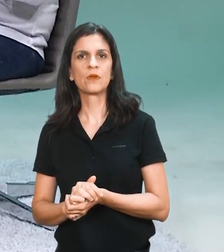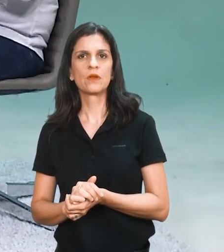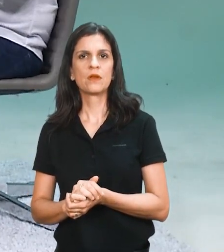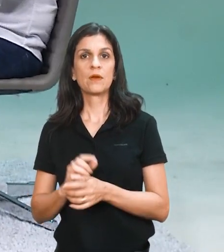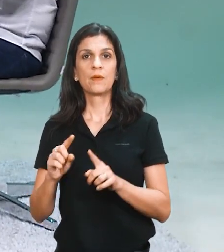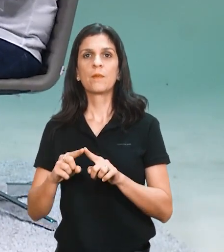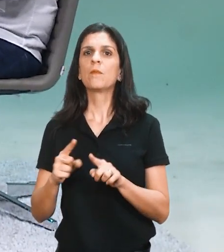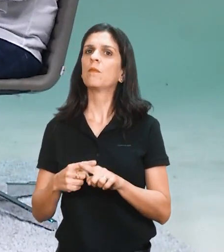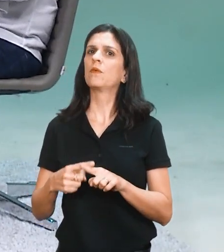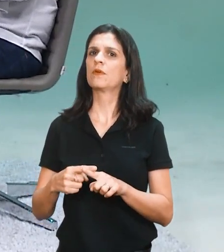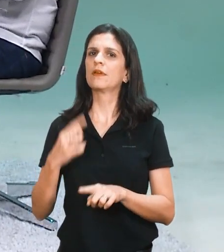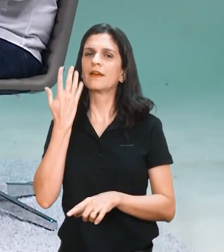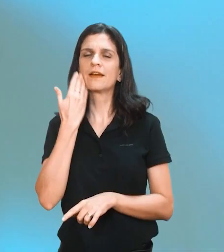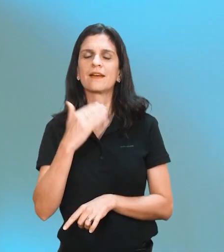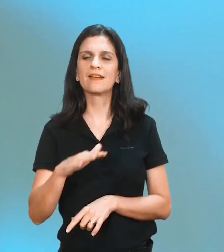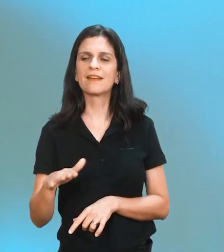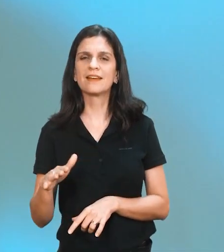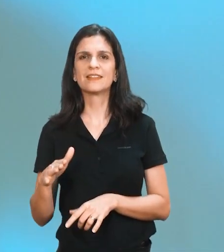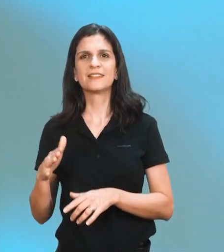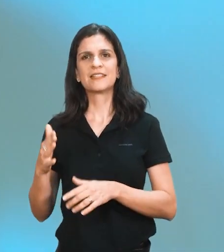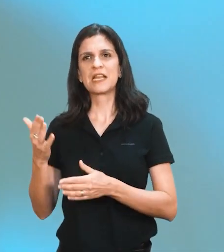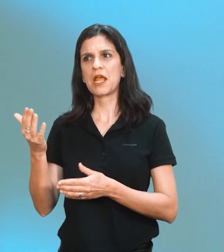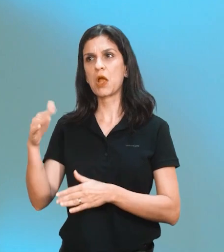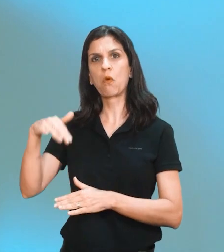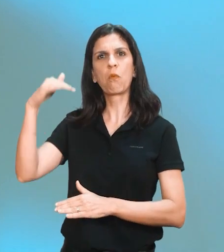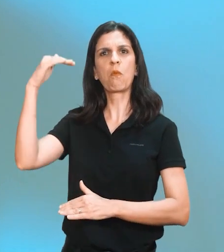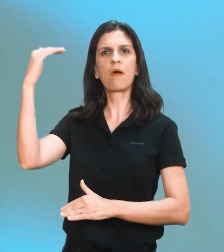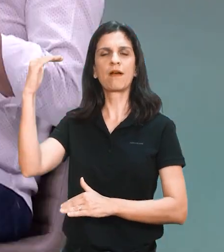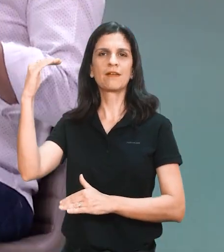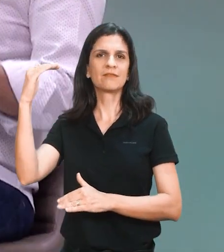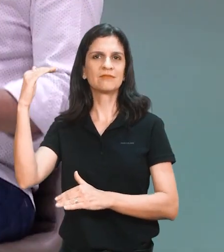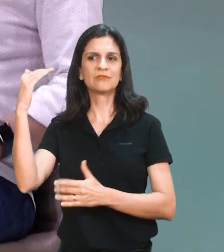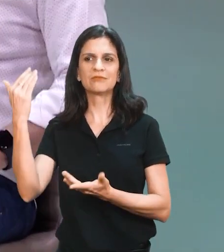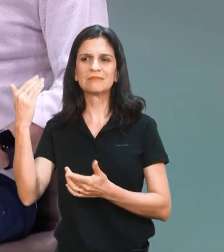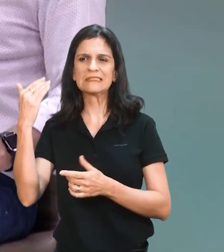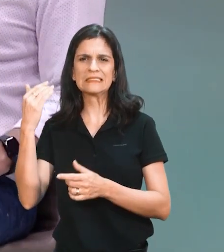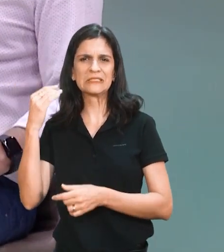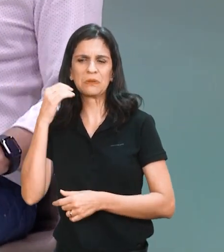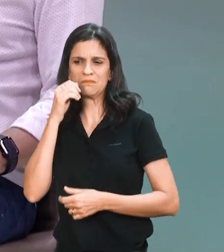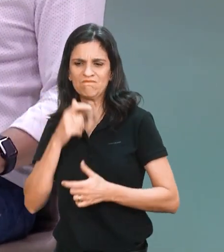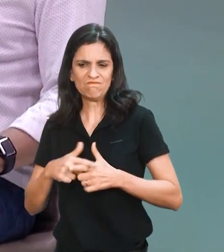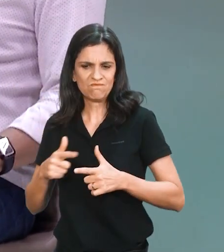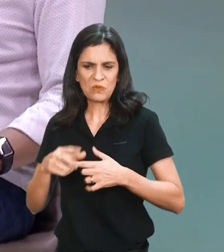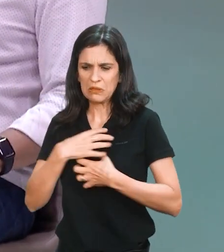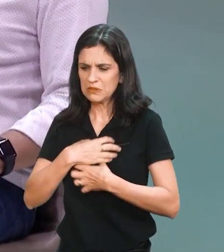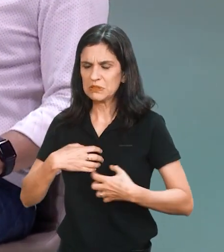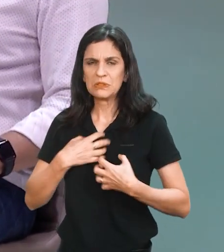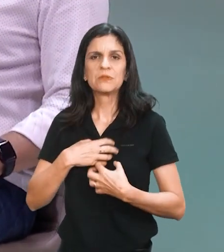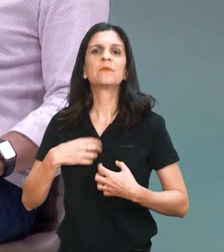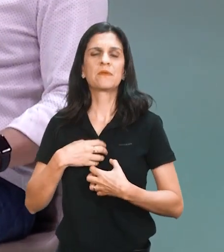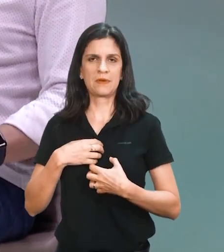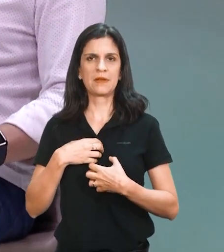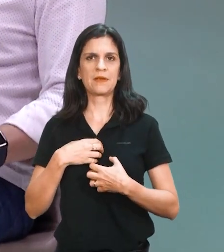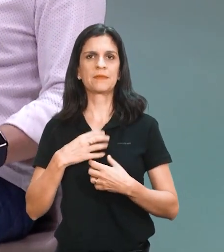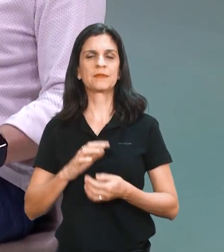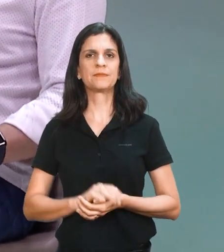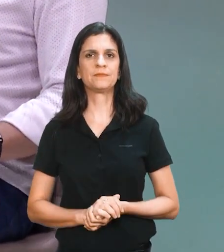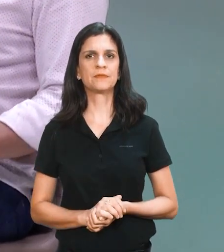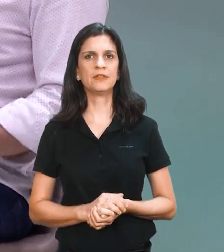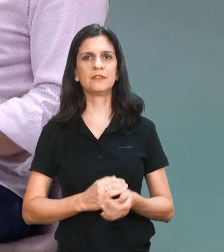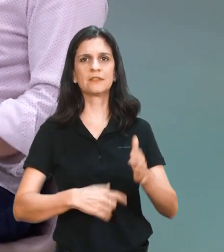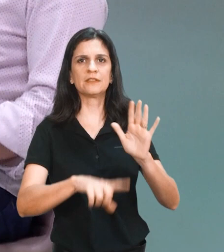vai se tornar um adulto, às vezes lá na frente, problemático. Tem um projeto da minha autoria que foi aprovado, acho que